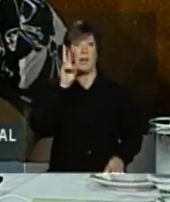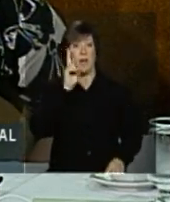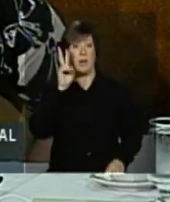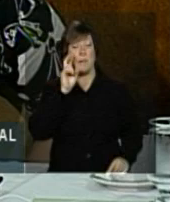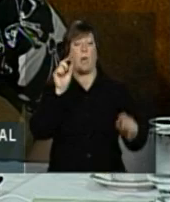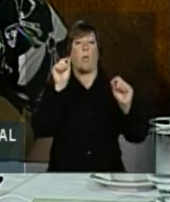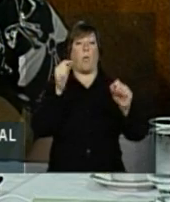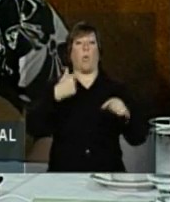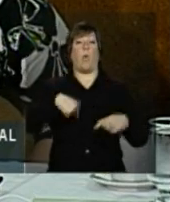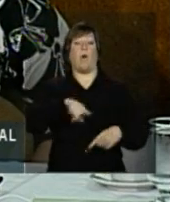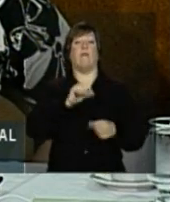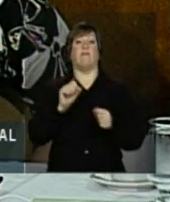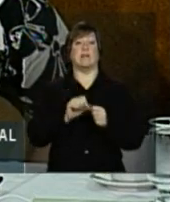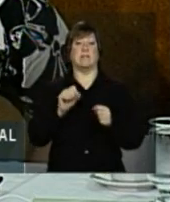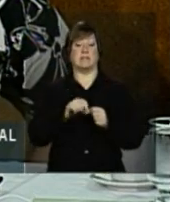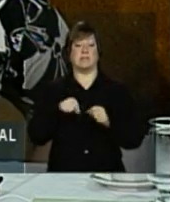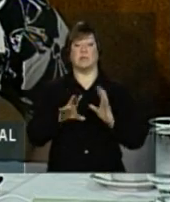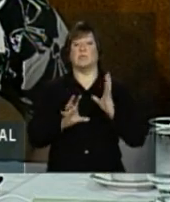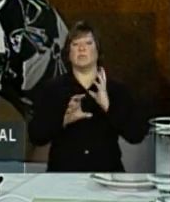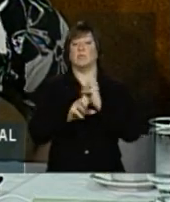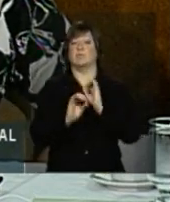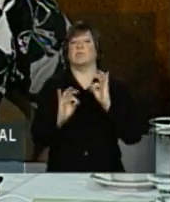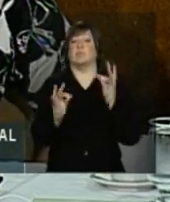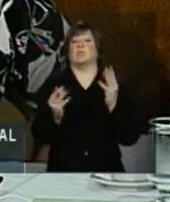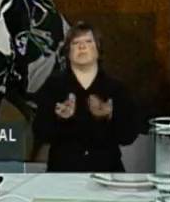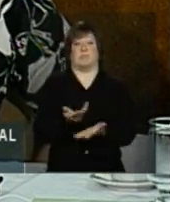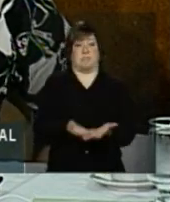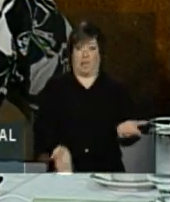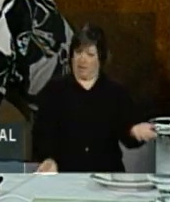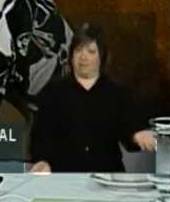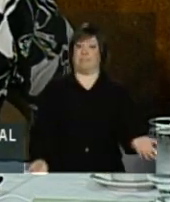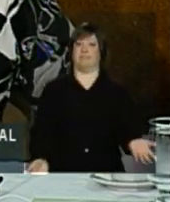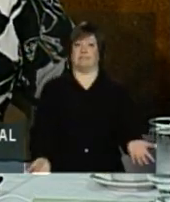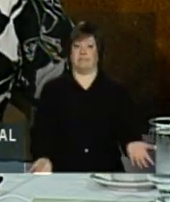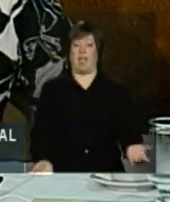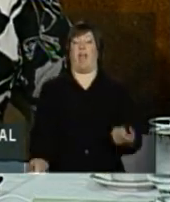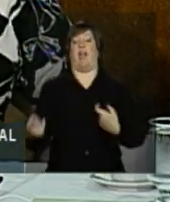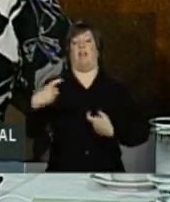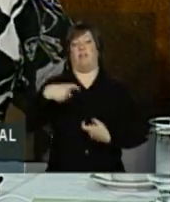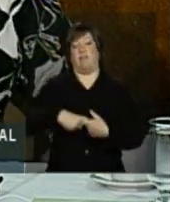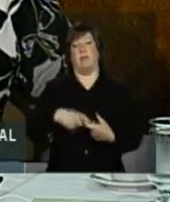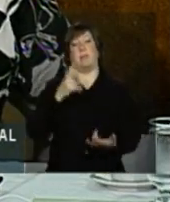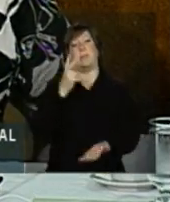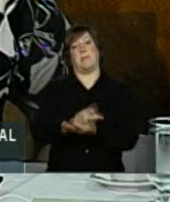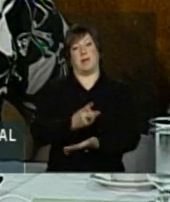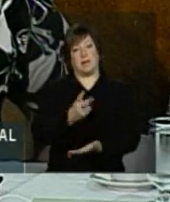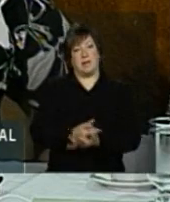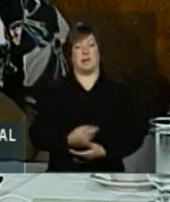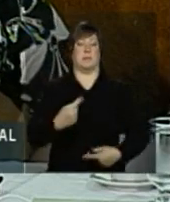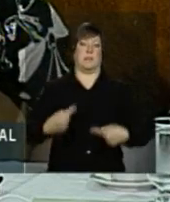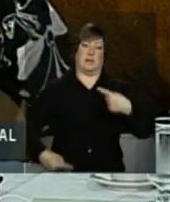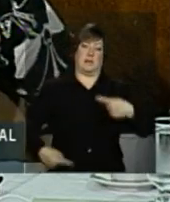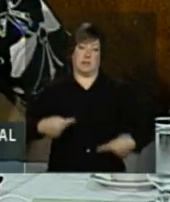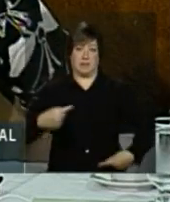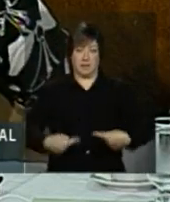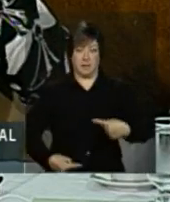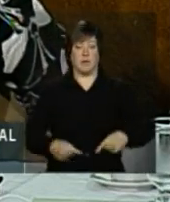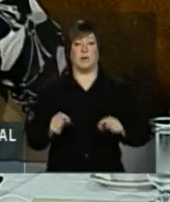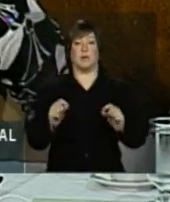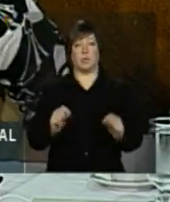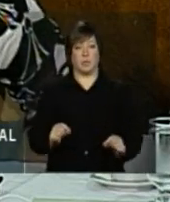fizemos isso tudo vem abaixo e volta o velho debate de que